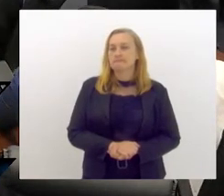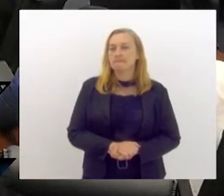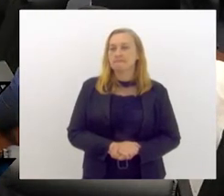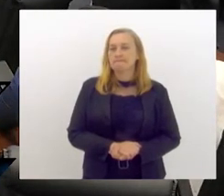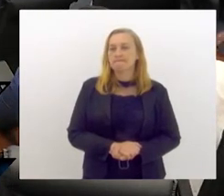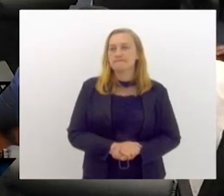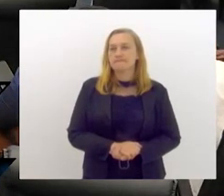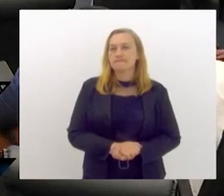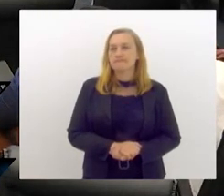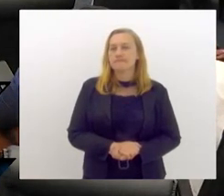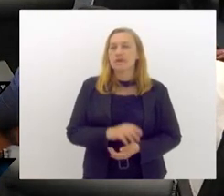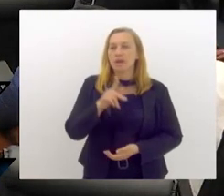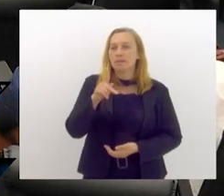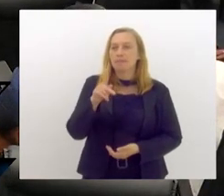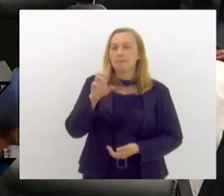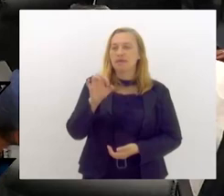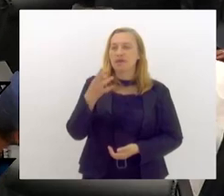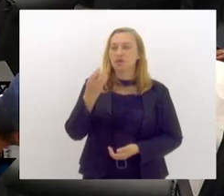Pedro Ricardo.